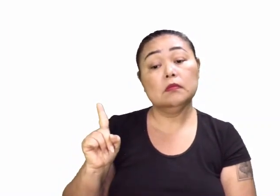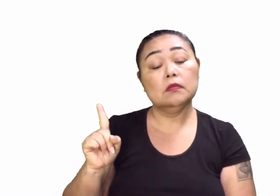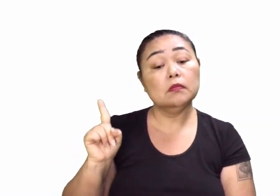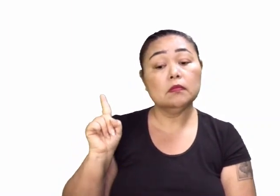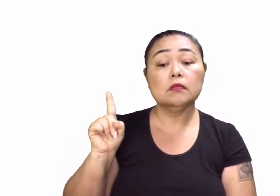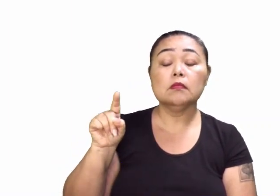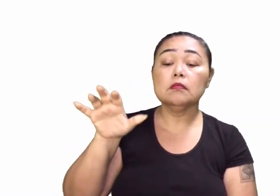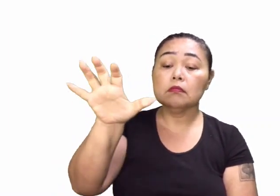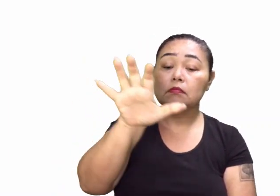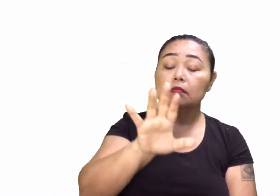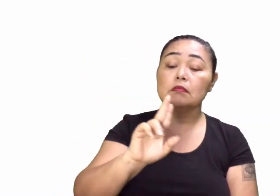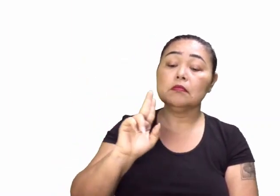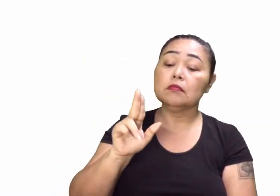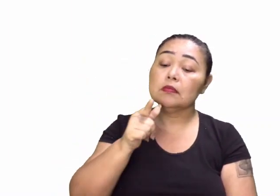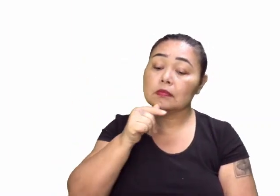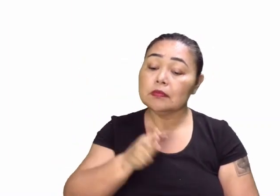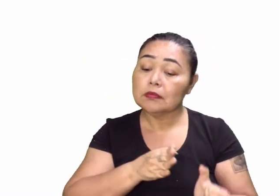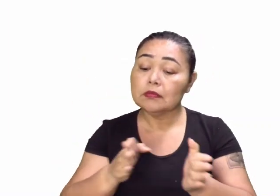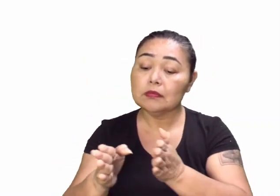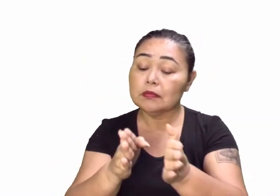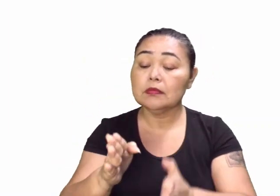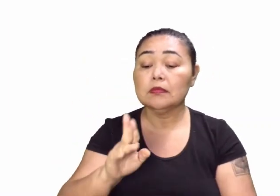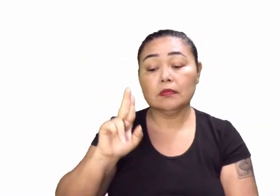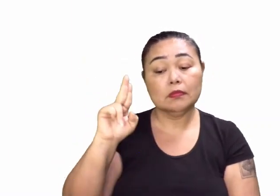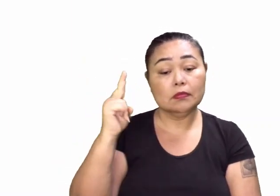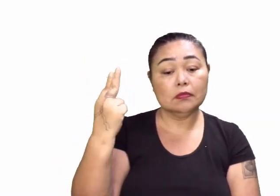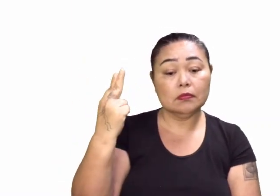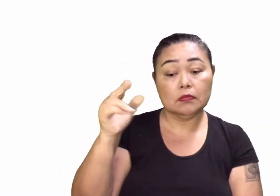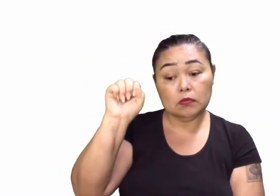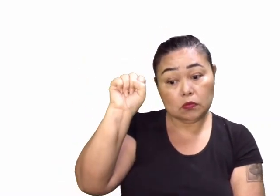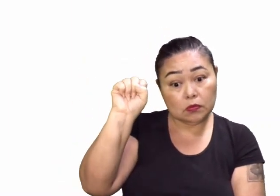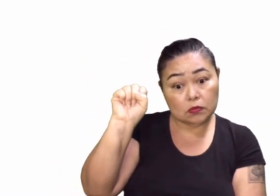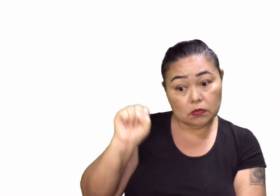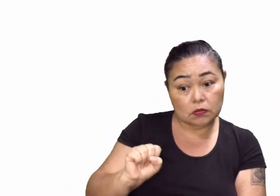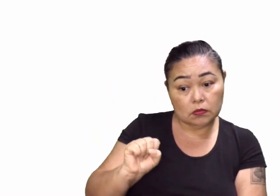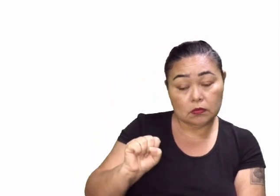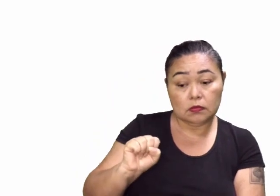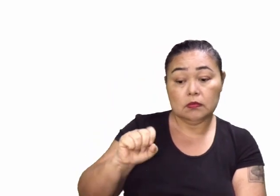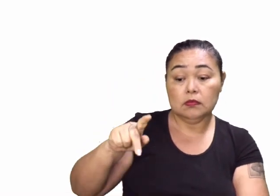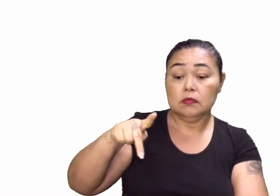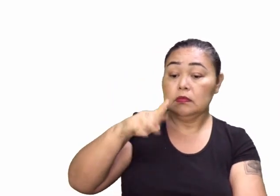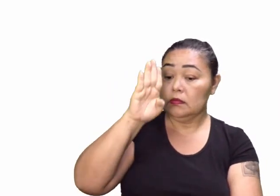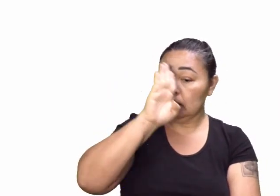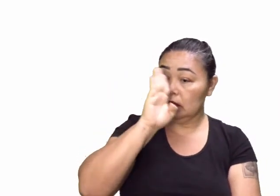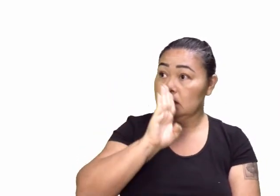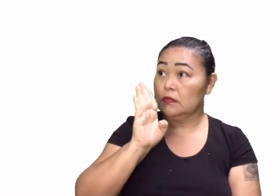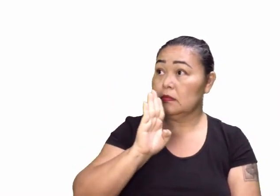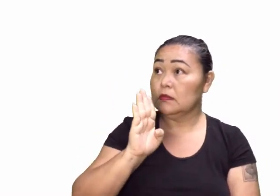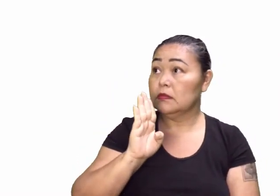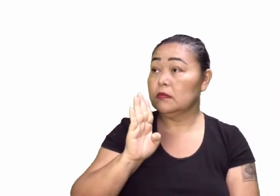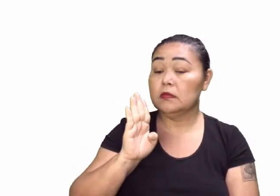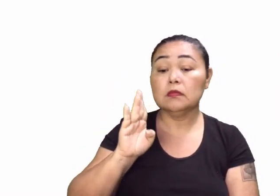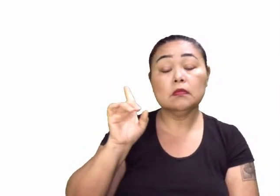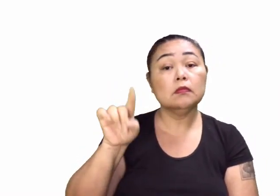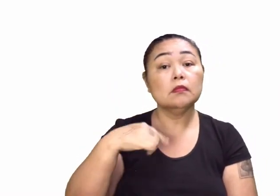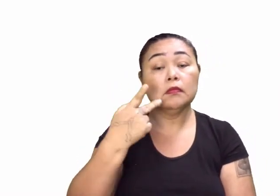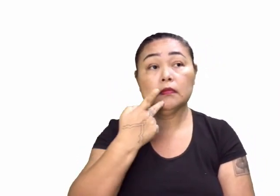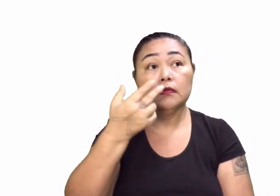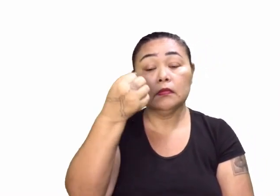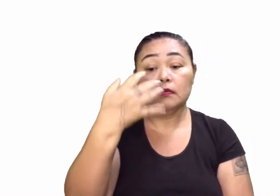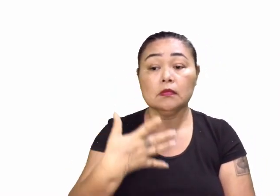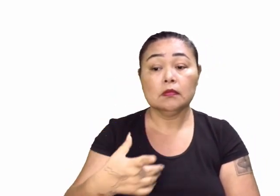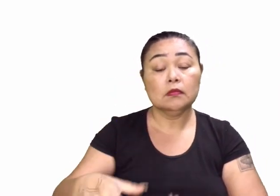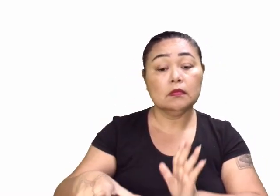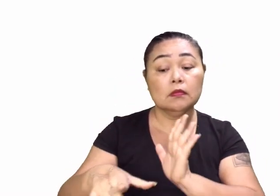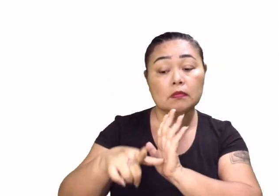Aí a bacia do Rio Uruguai, na região sul do Brasil. E aí é o seguinte, eu quero falar com ele